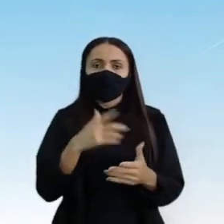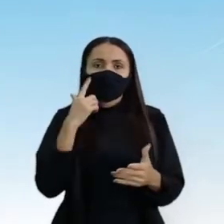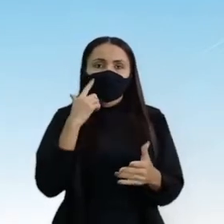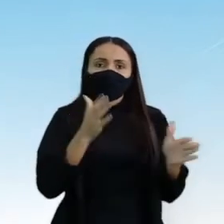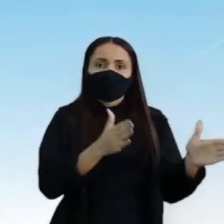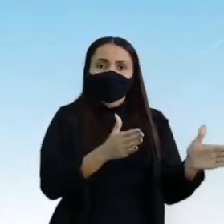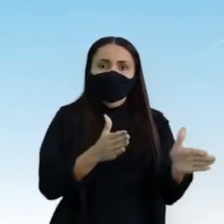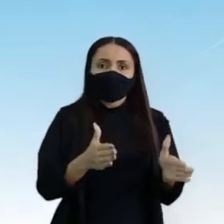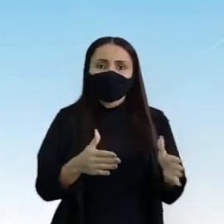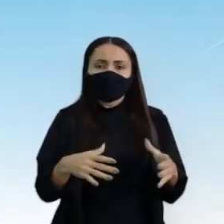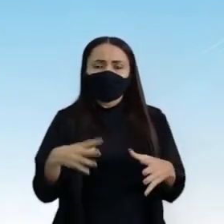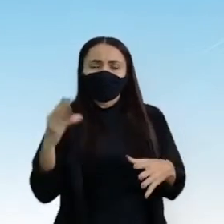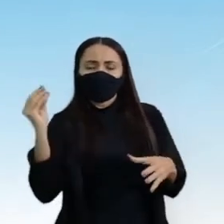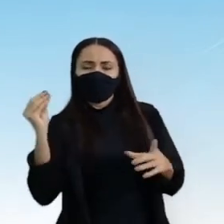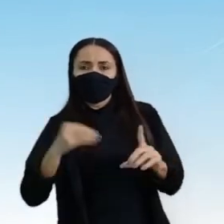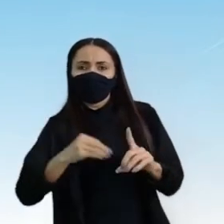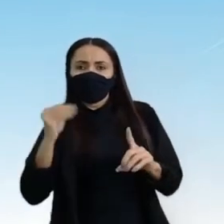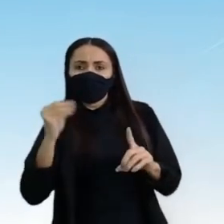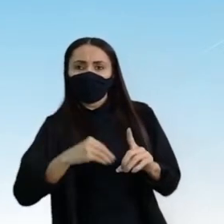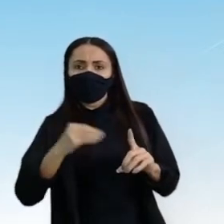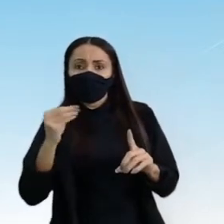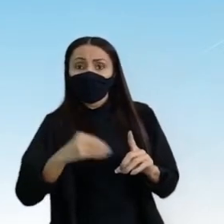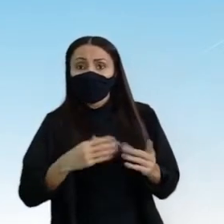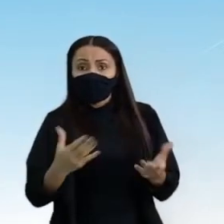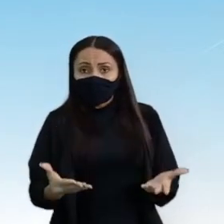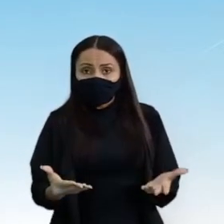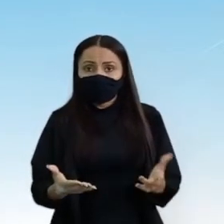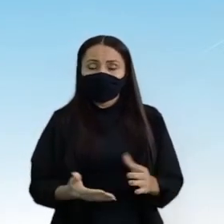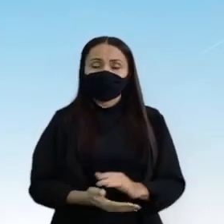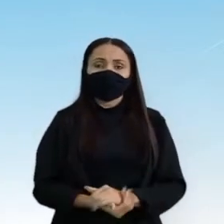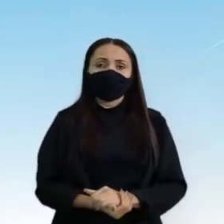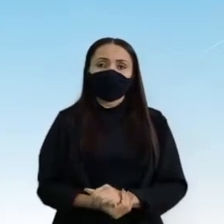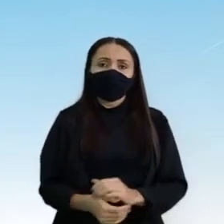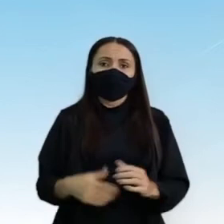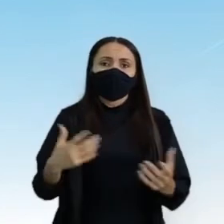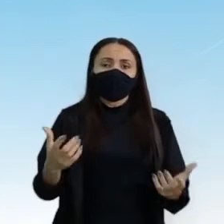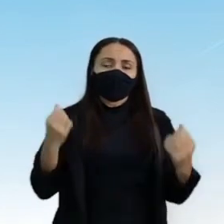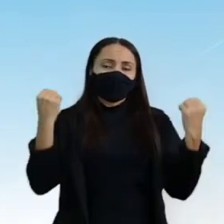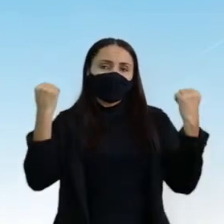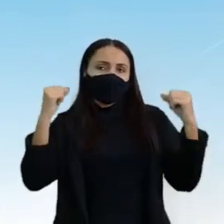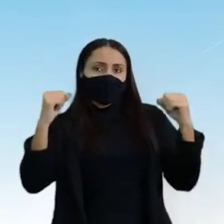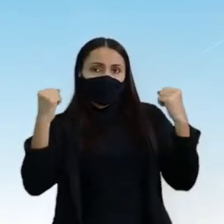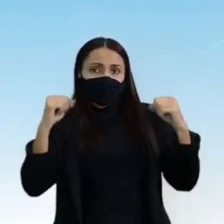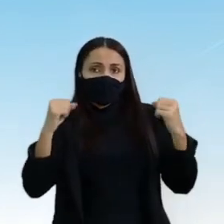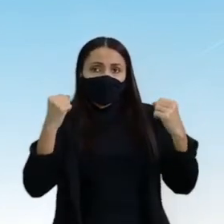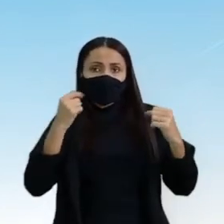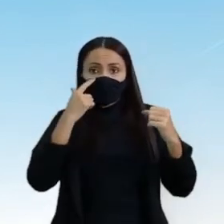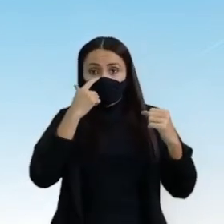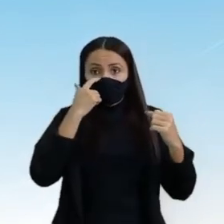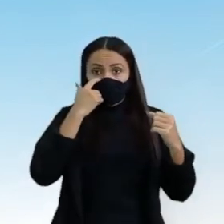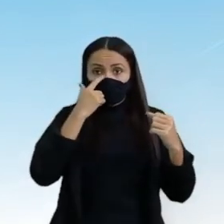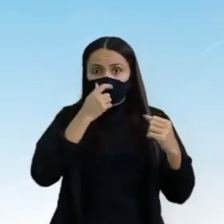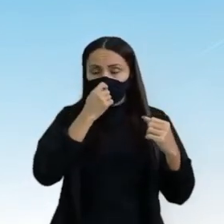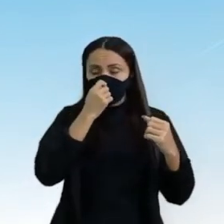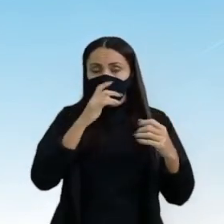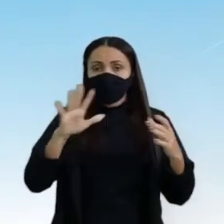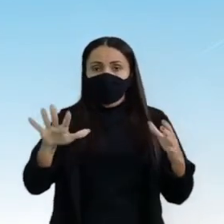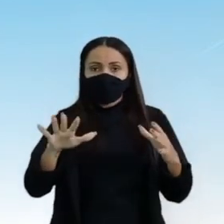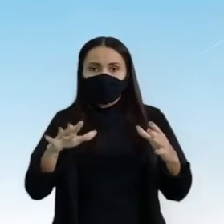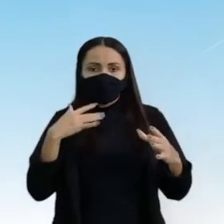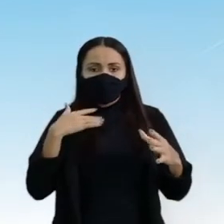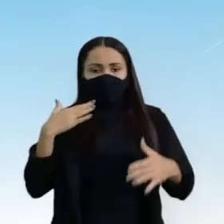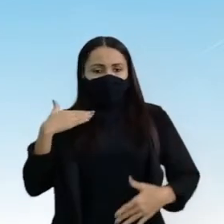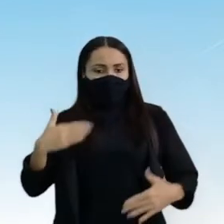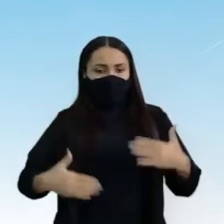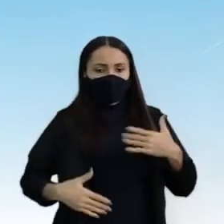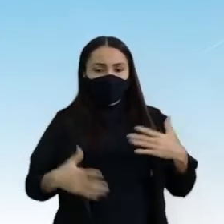fase mais frágil da nossa vida. Então, buscar uma atividade por uma questão de escultura,